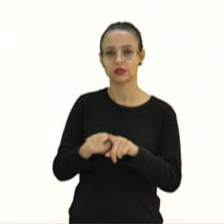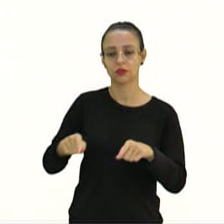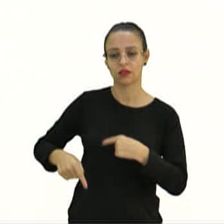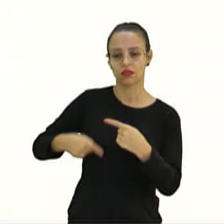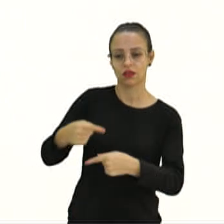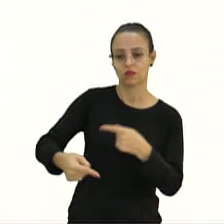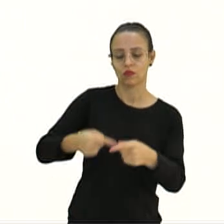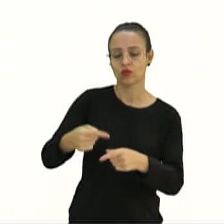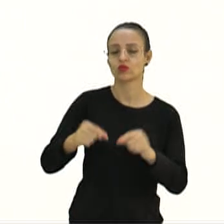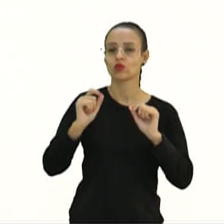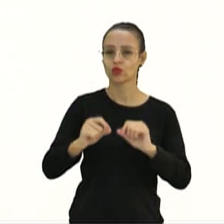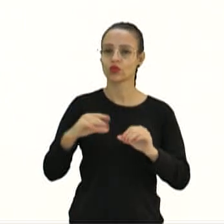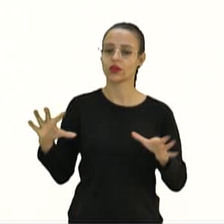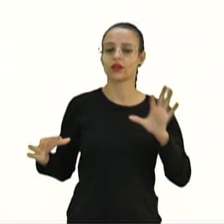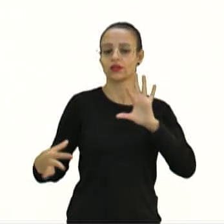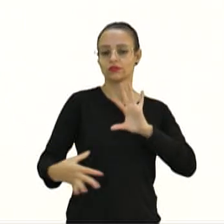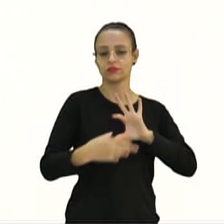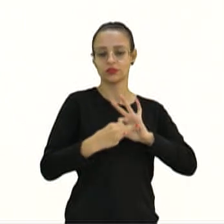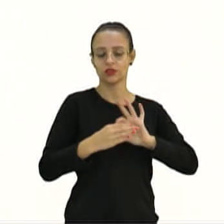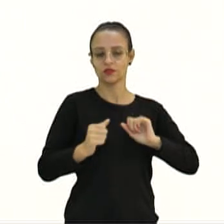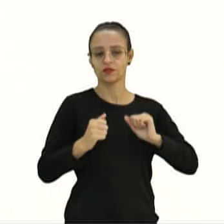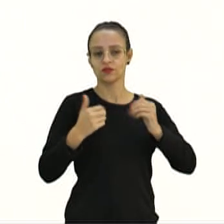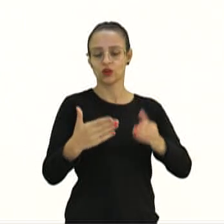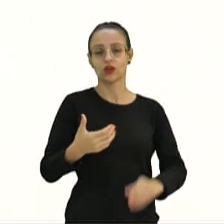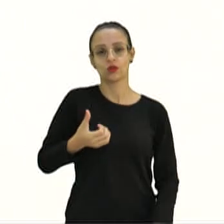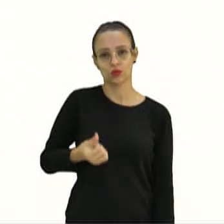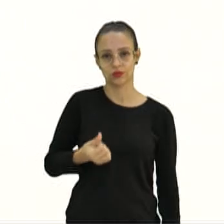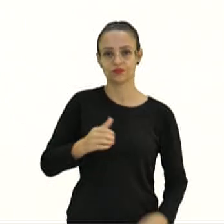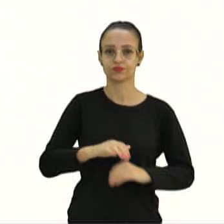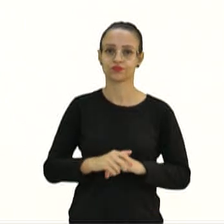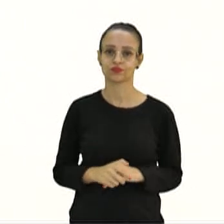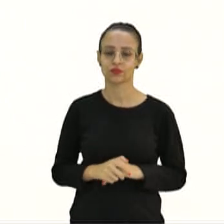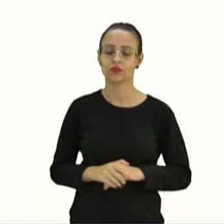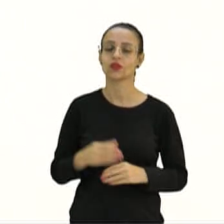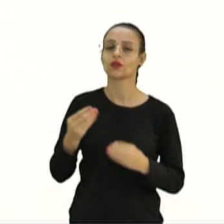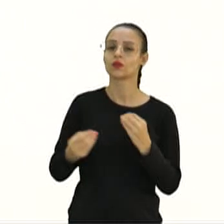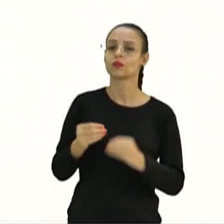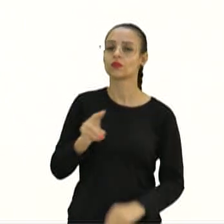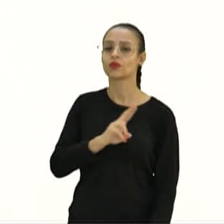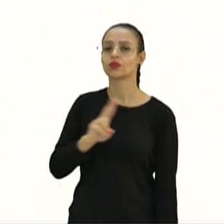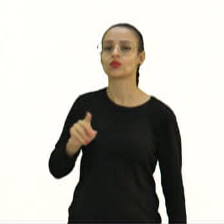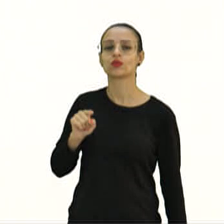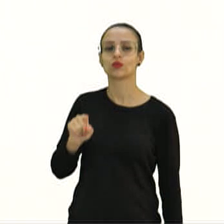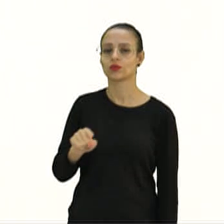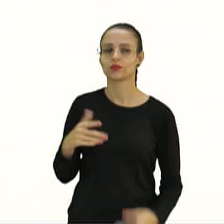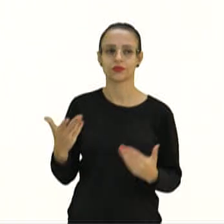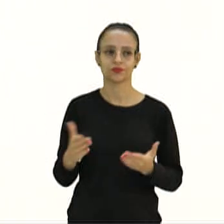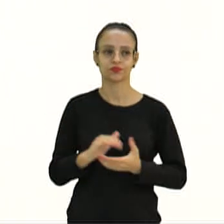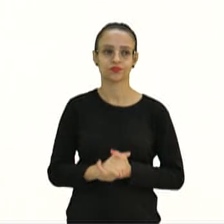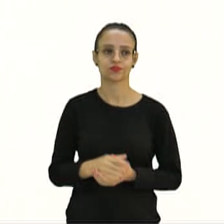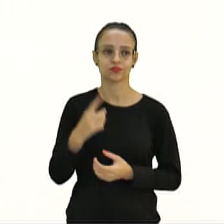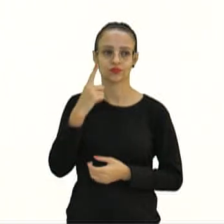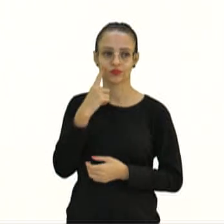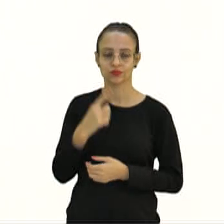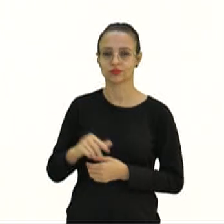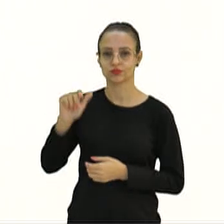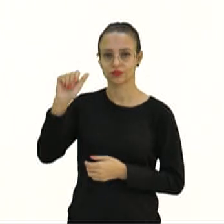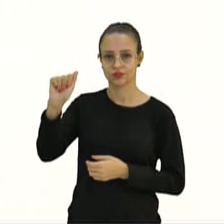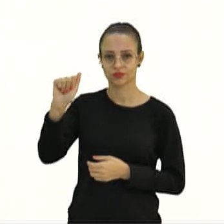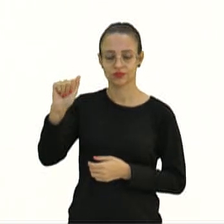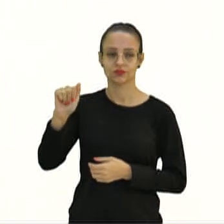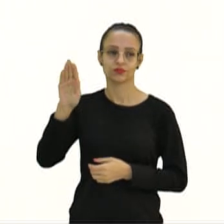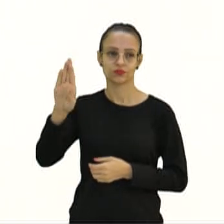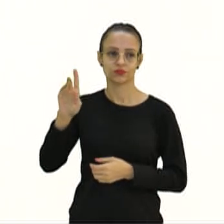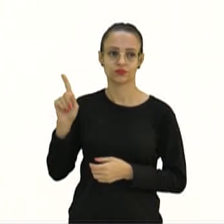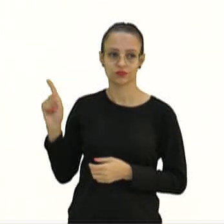reprodutor e que se comunica com o exterior por meio do ânus. Como é denominada essa câmara? Letra A, pança. Letra